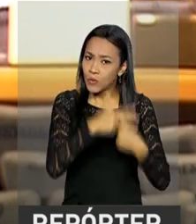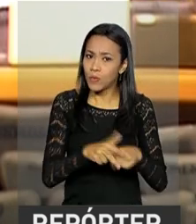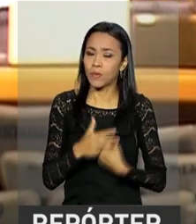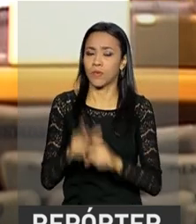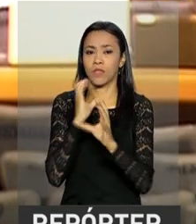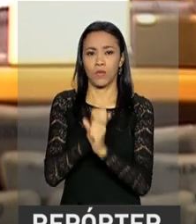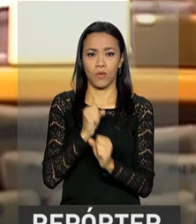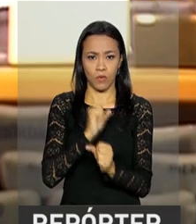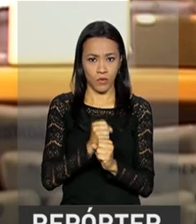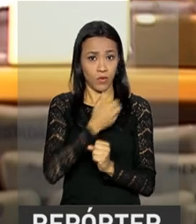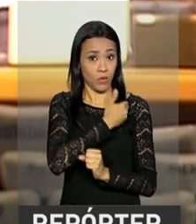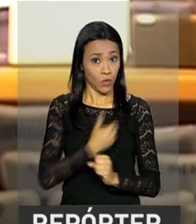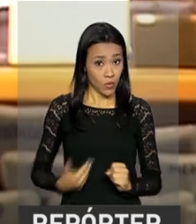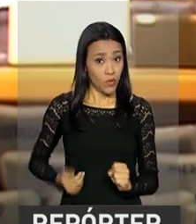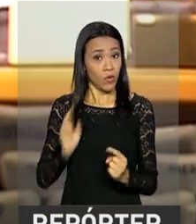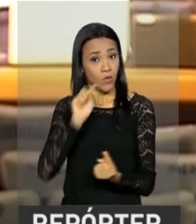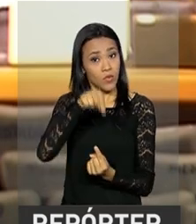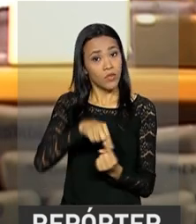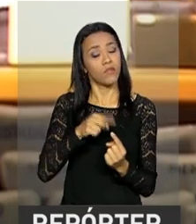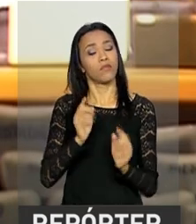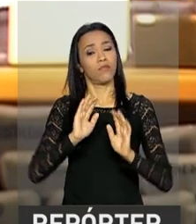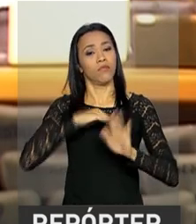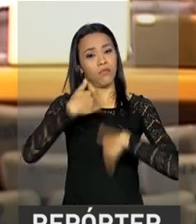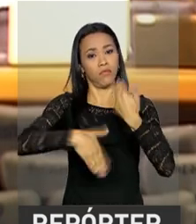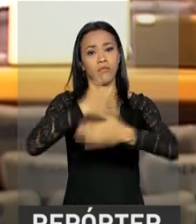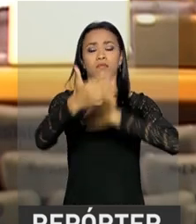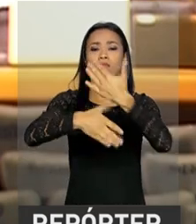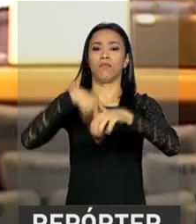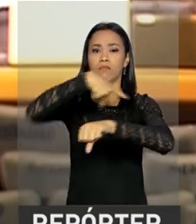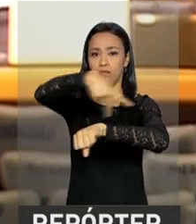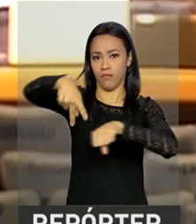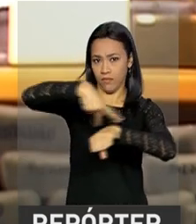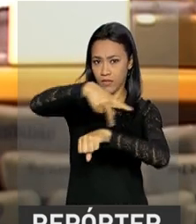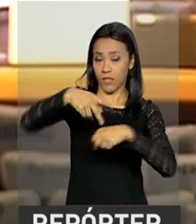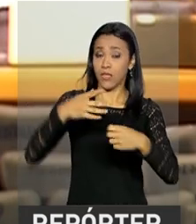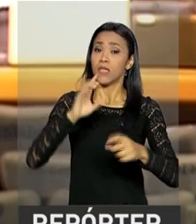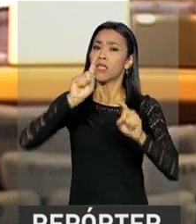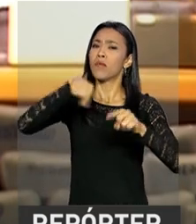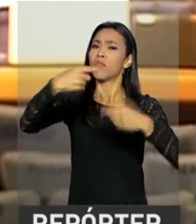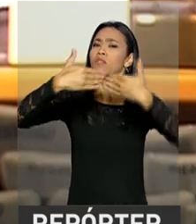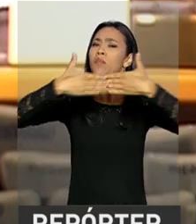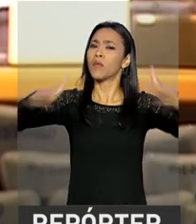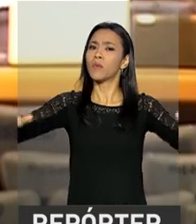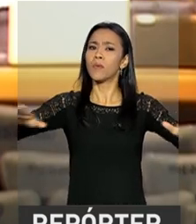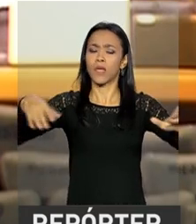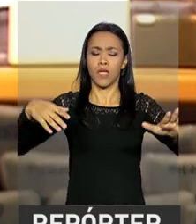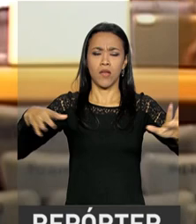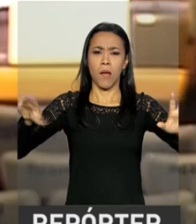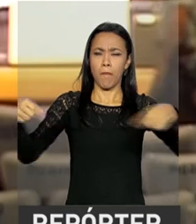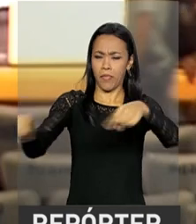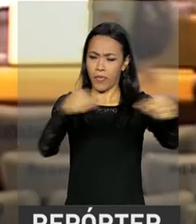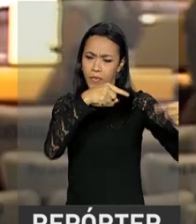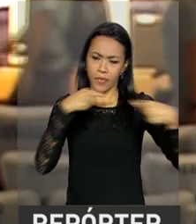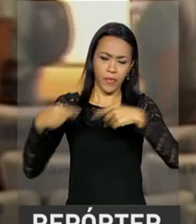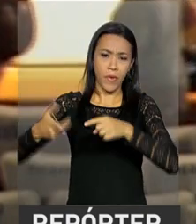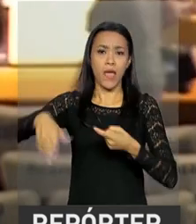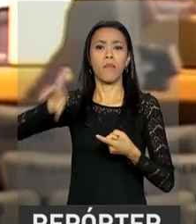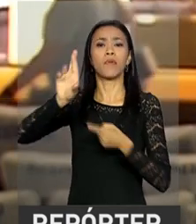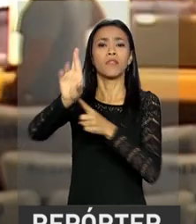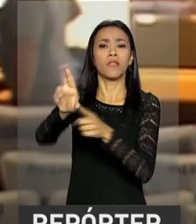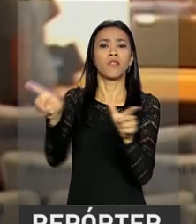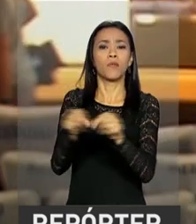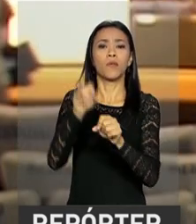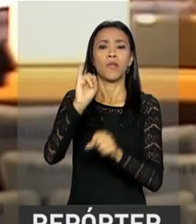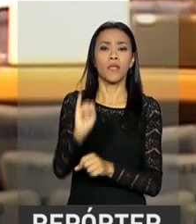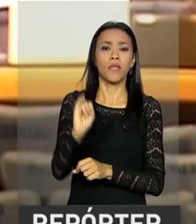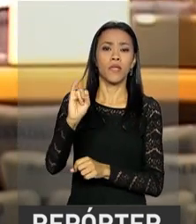também a retomada do crescimento econômico do país logo após a abertura haverá um debate entre representantes do ipia da